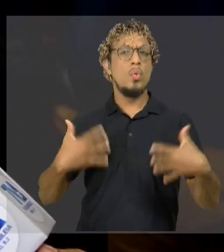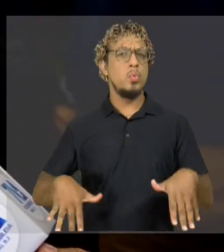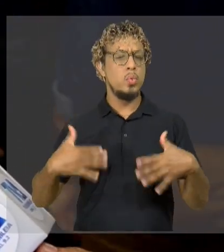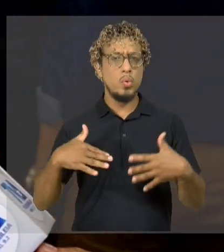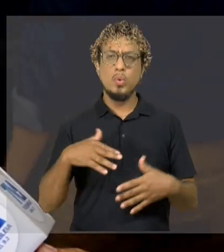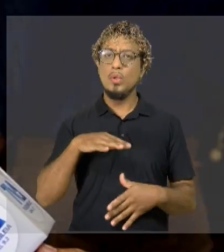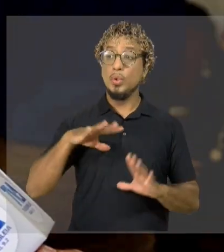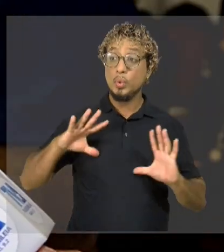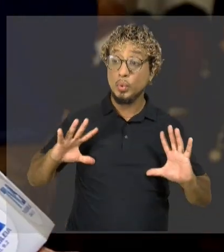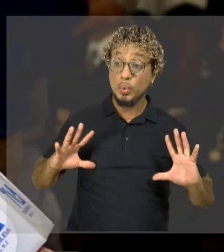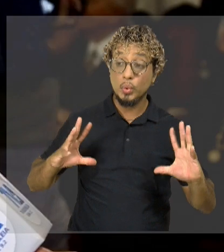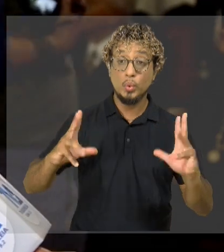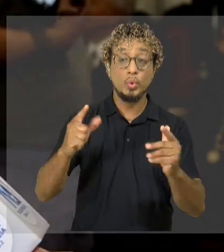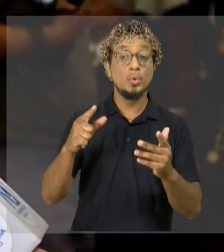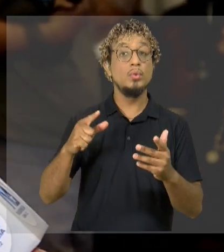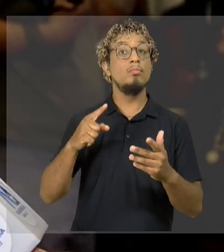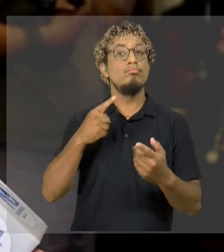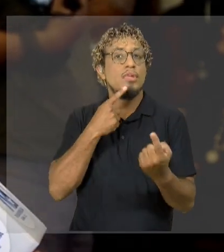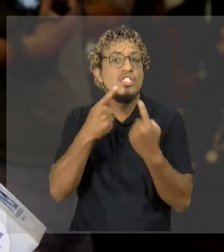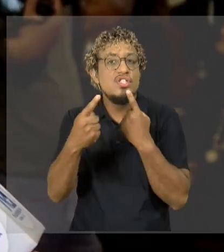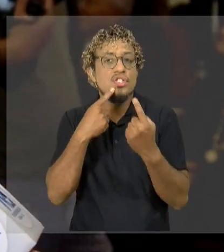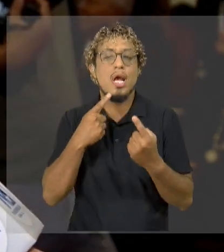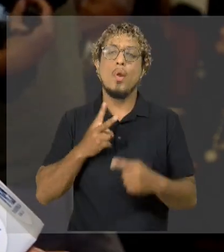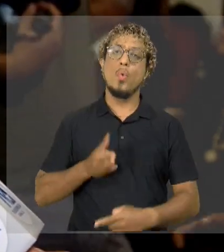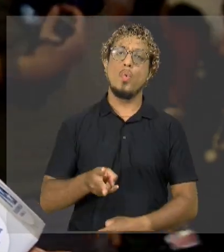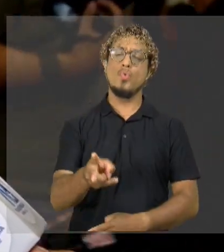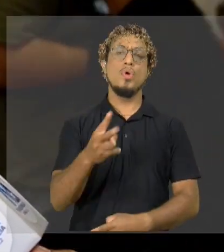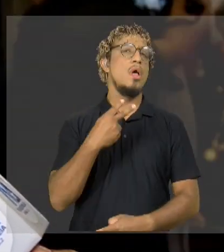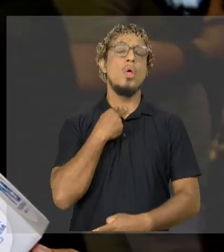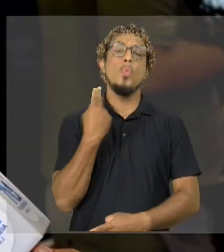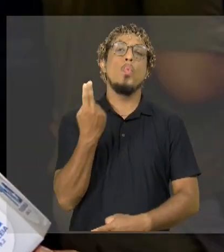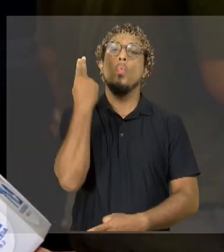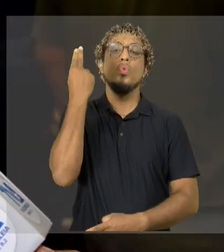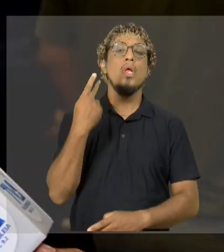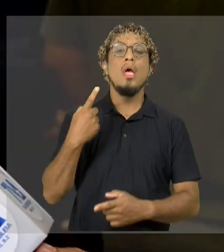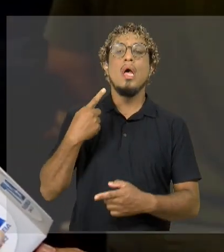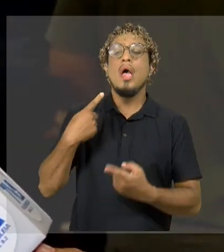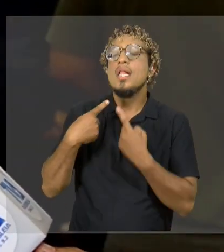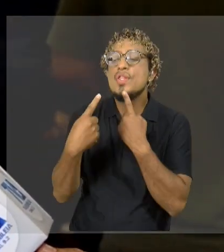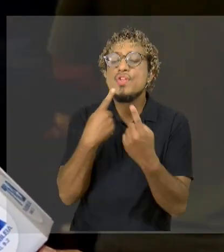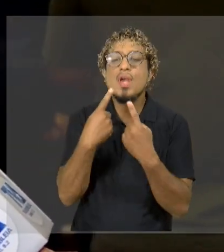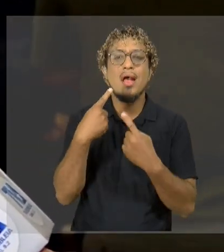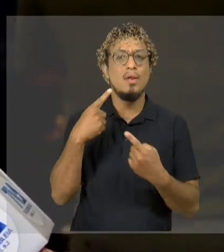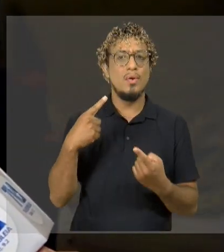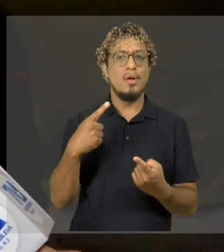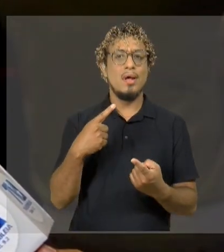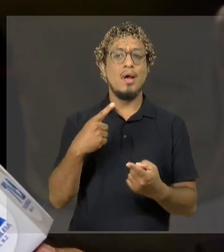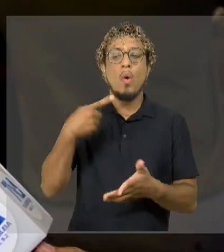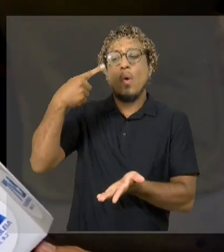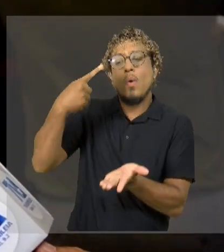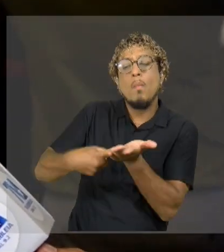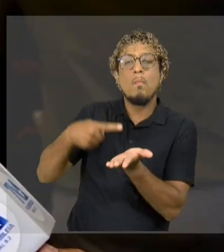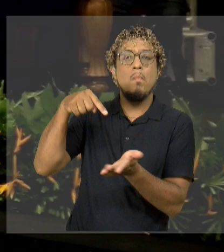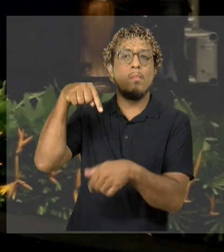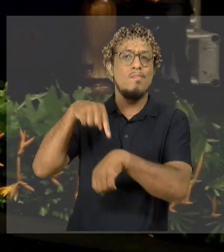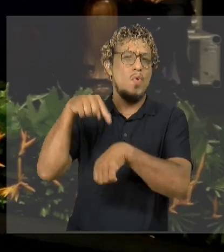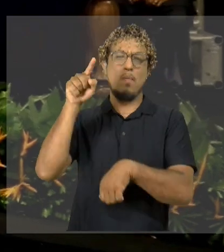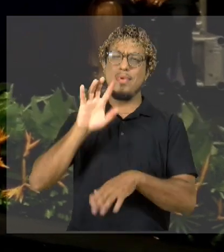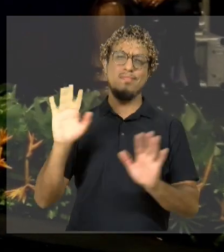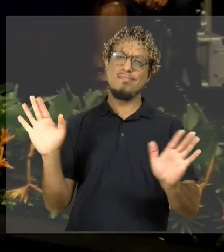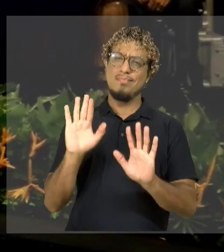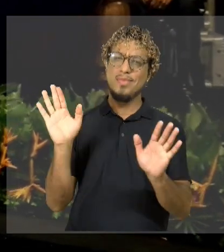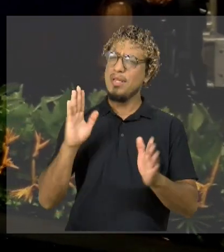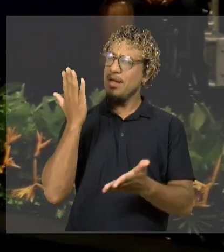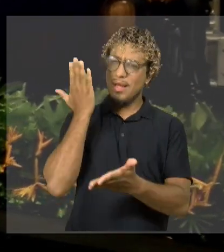tudo isso, esses diálogos têm que continuar. Não podem ser um diálogo de momento, a ditadura do momento. Nós temos que abolir isso